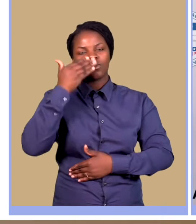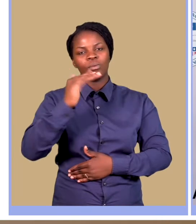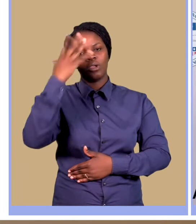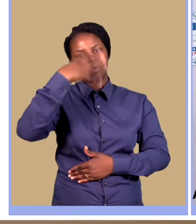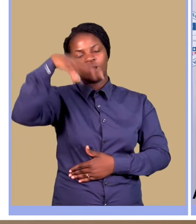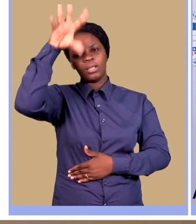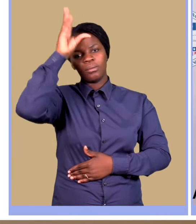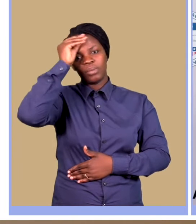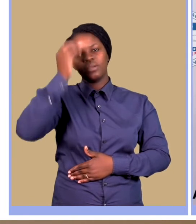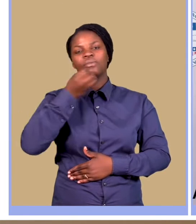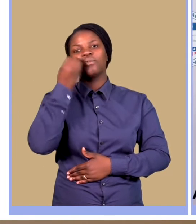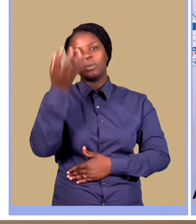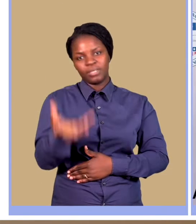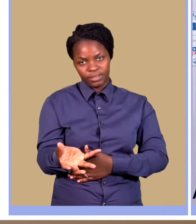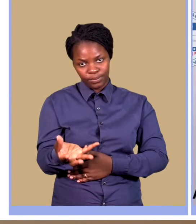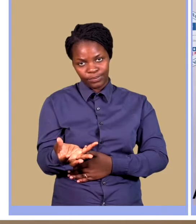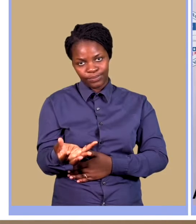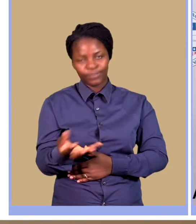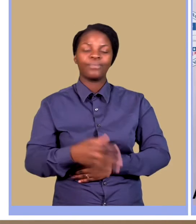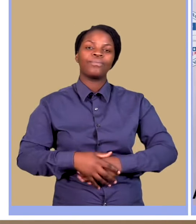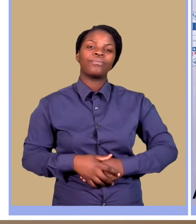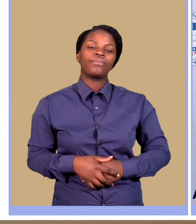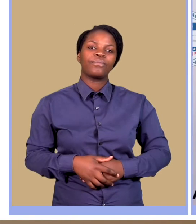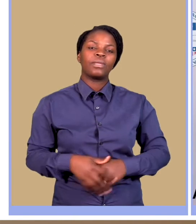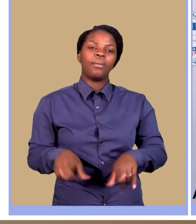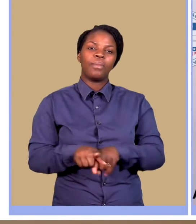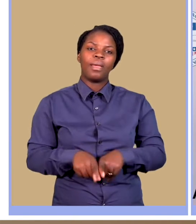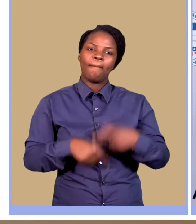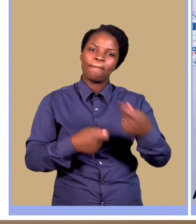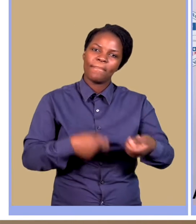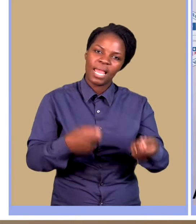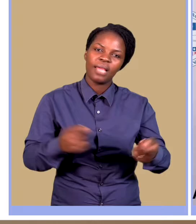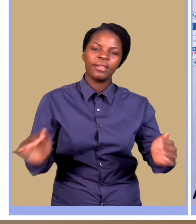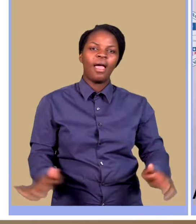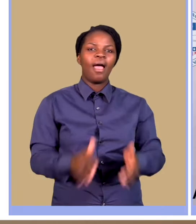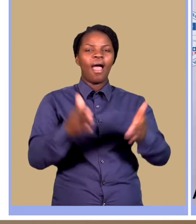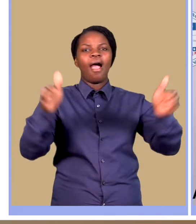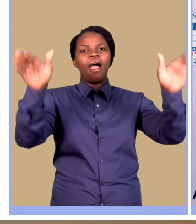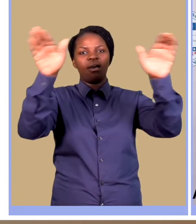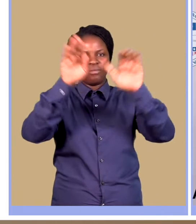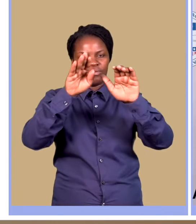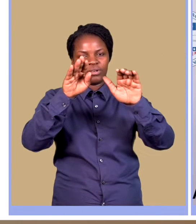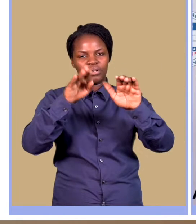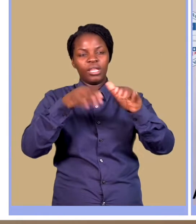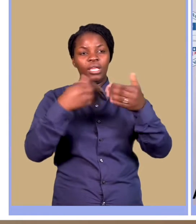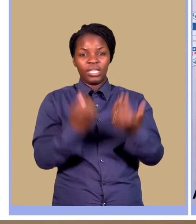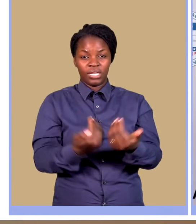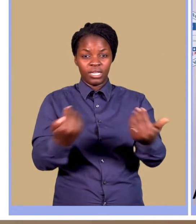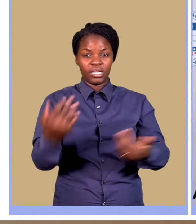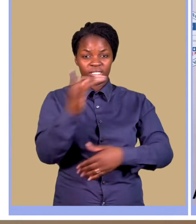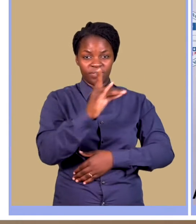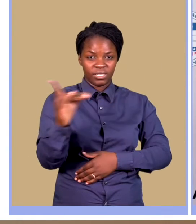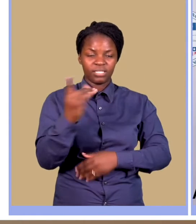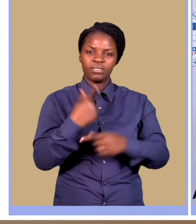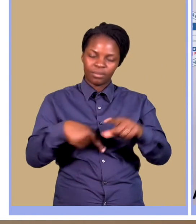plantar as árvores por aí em diante, e crianças com deficiência também deviam fazer parte dessas palestras, né, nas